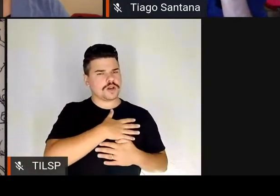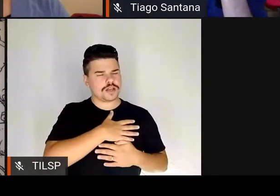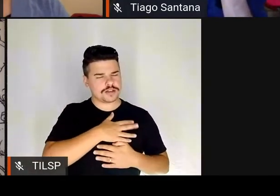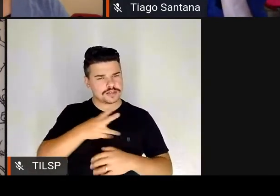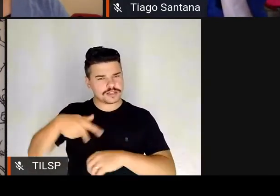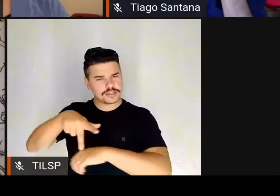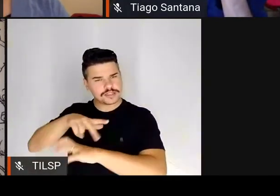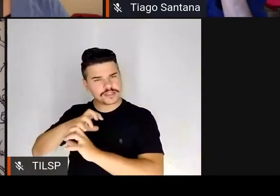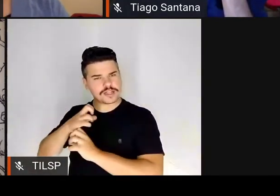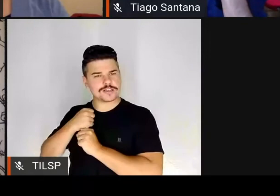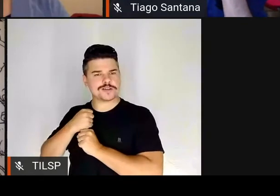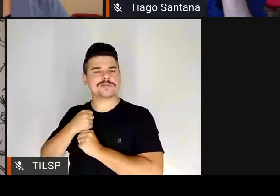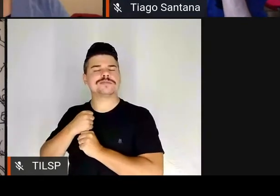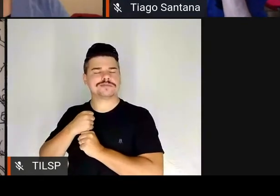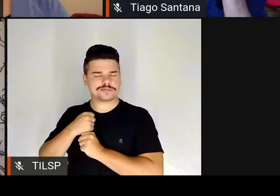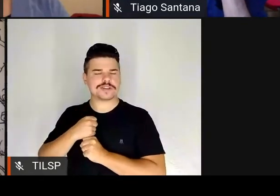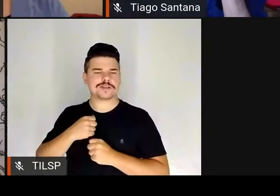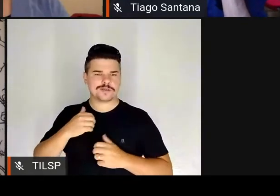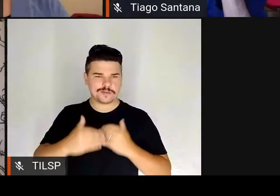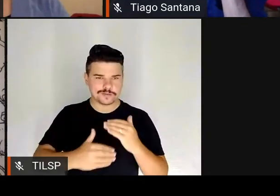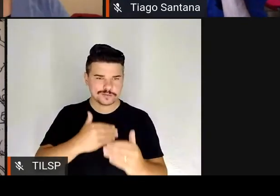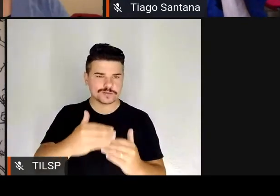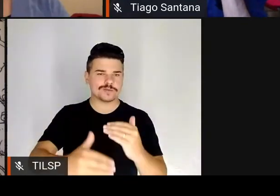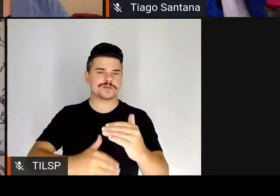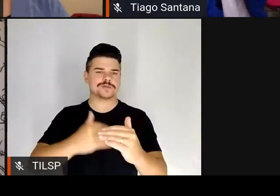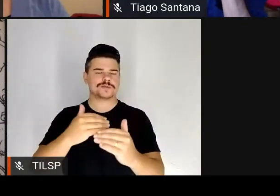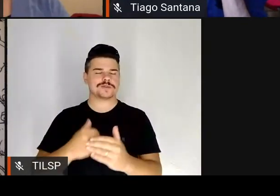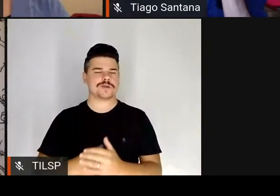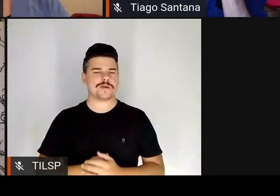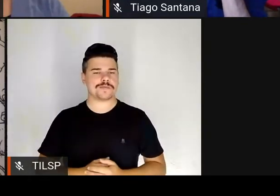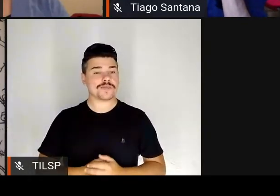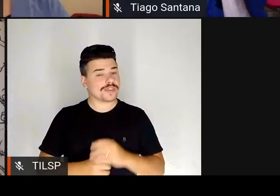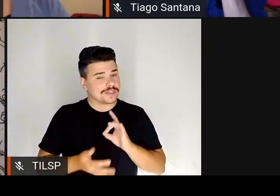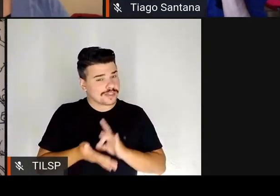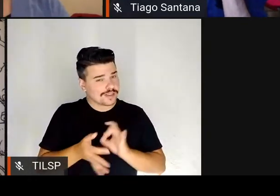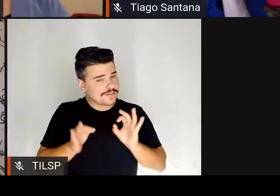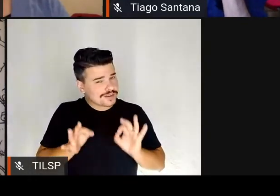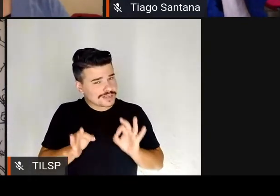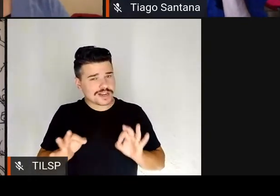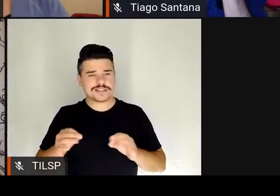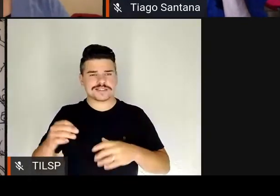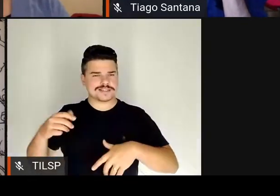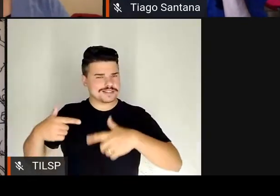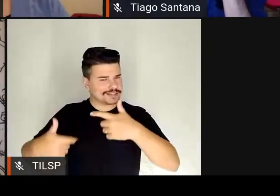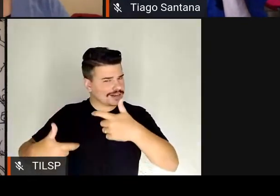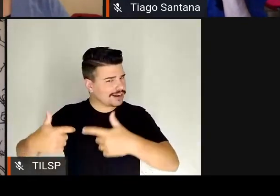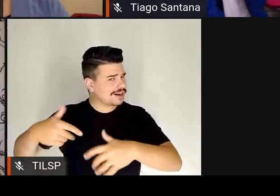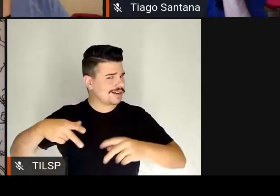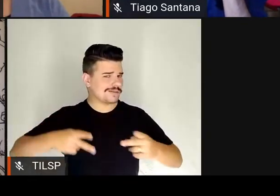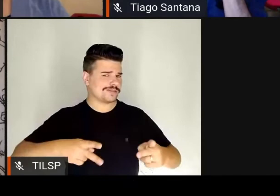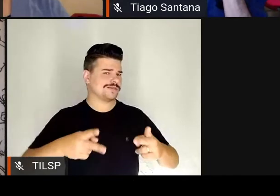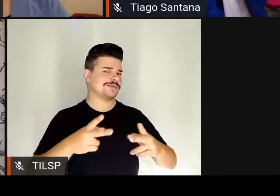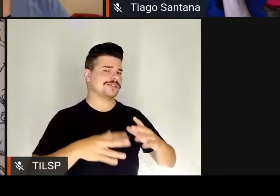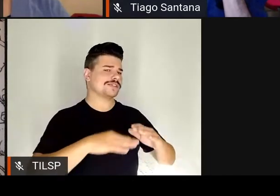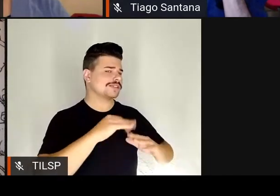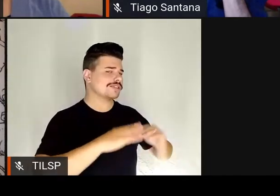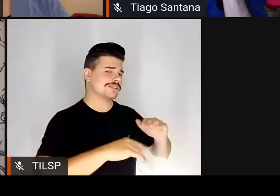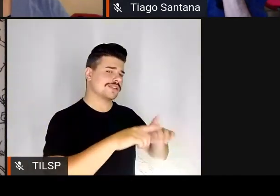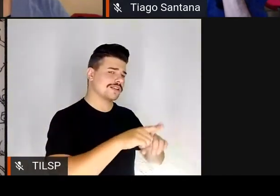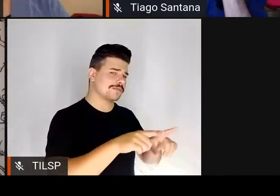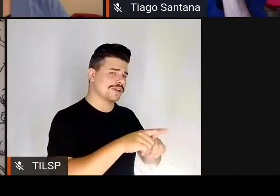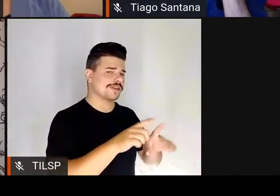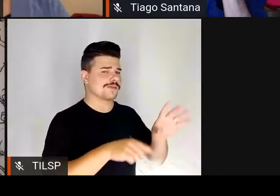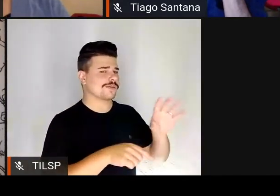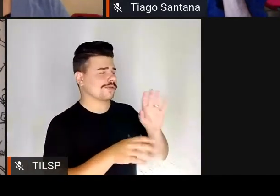nacionalismo, patriotismo entendido como, né, quer dizer, essa construção, na verdade, de uma máquina de guerra, em última instância também,